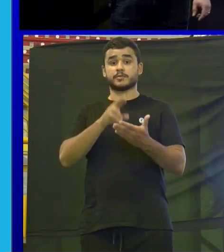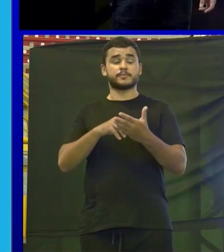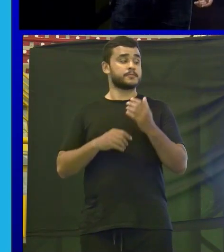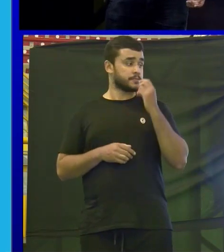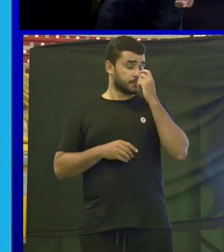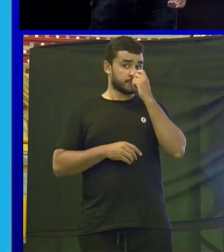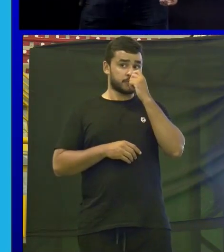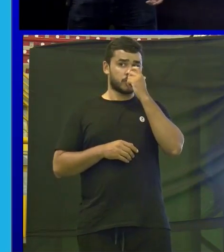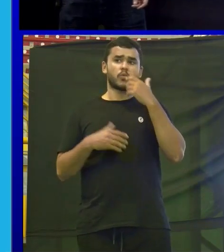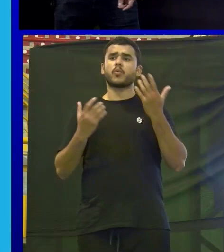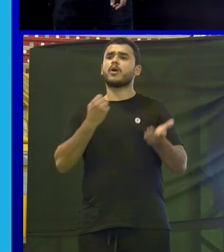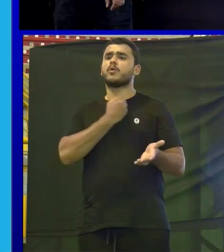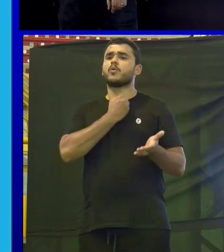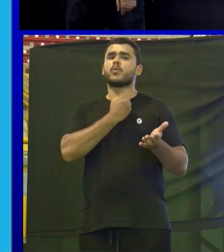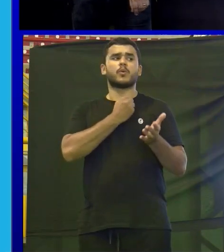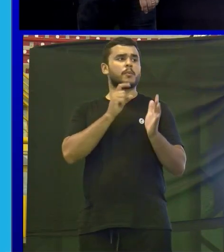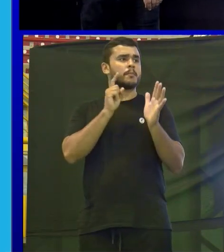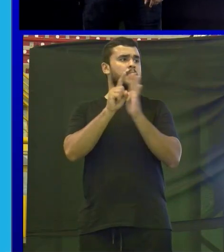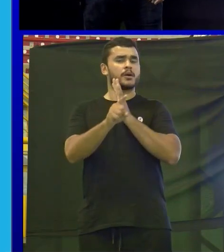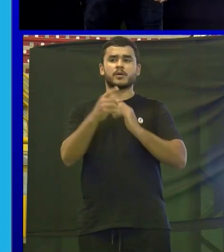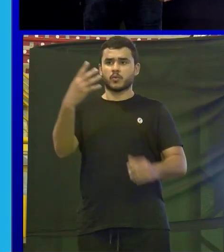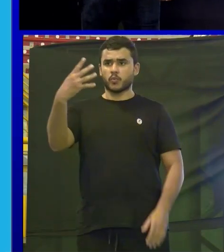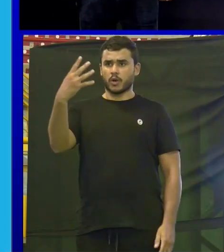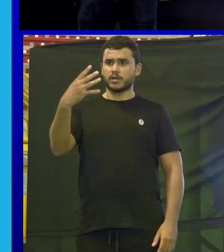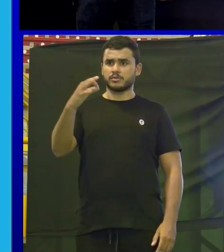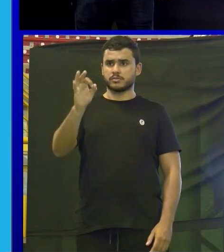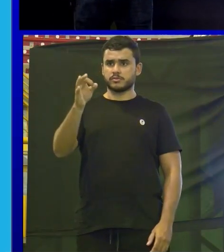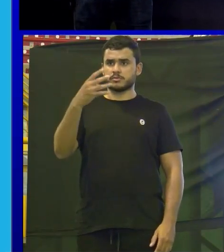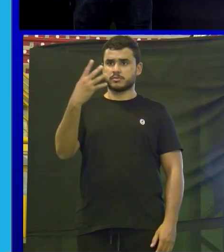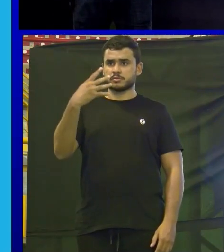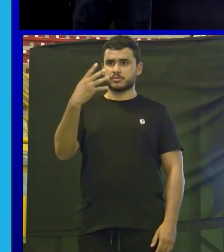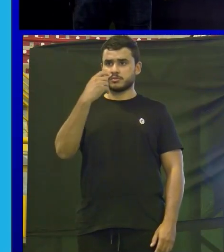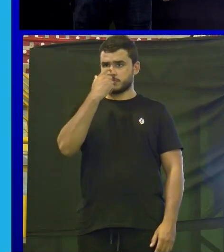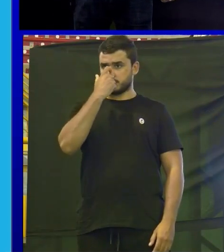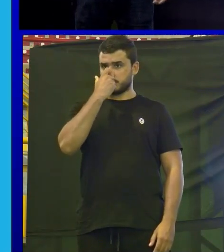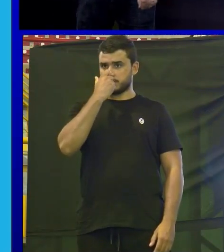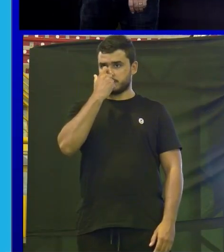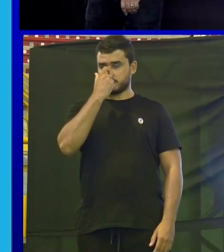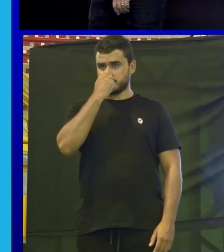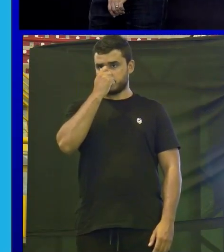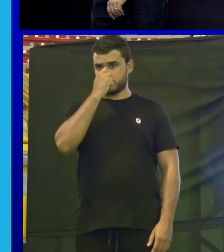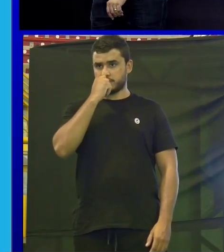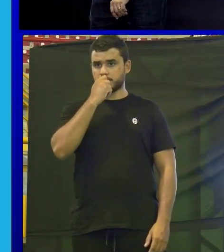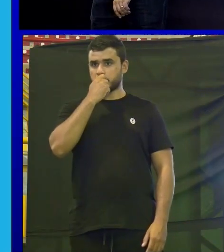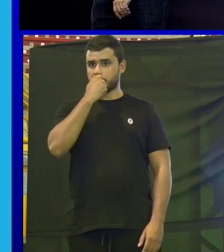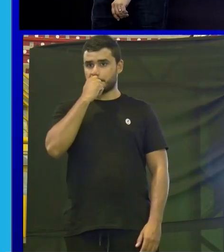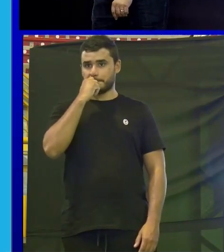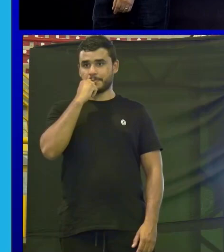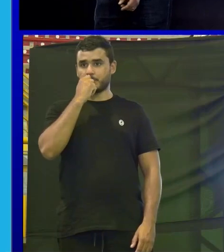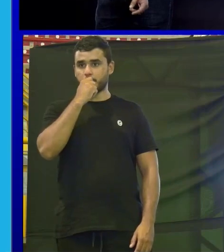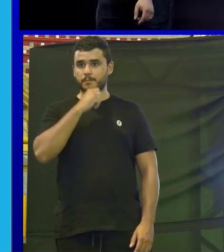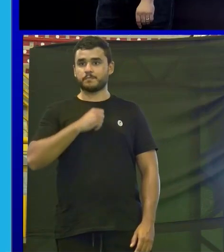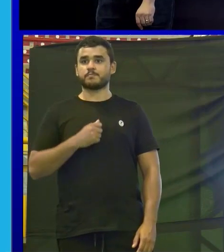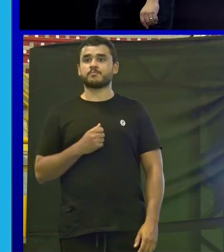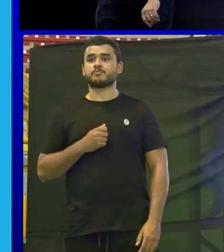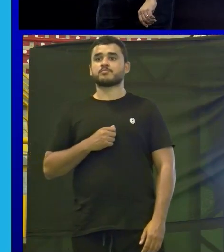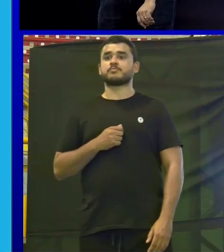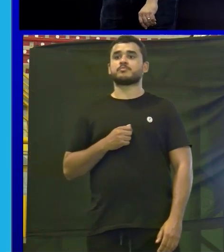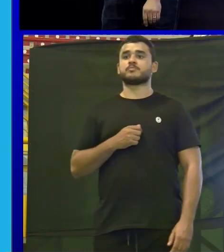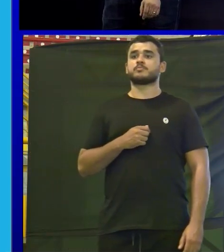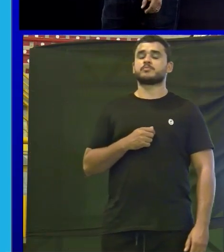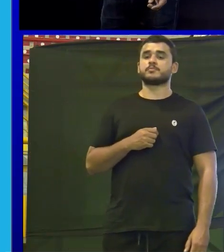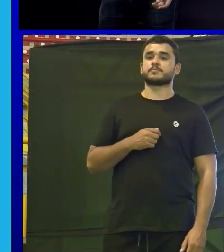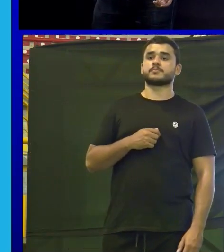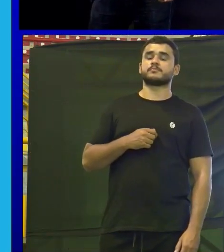qual é aí, hein? É a mesma? Quarta é? É a oitava? Questão 8. Pronto, obrigado, amigo. Questão 8.